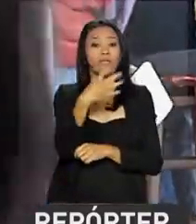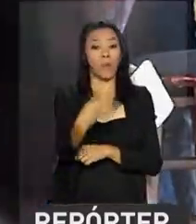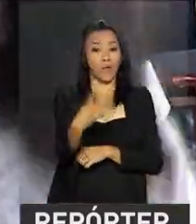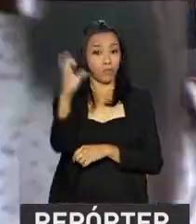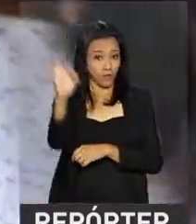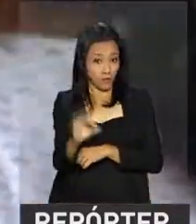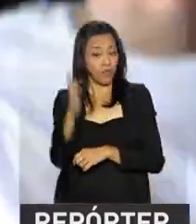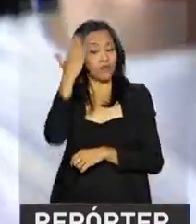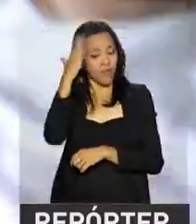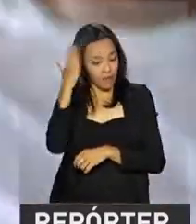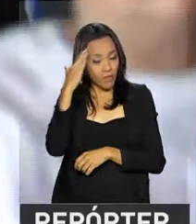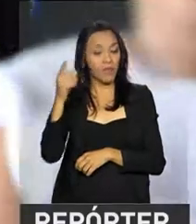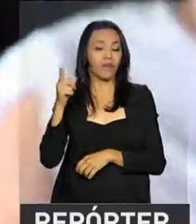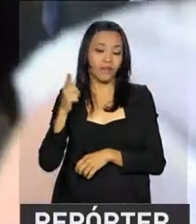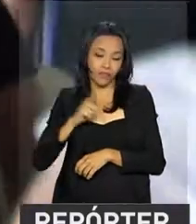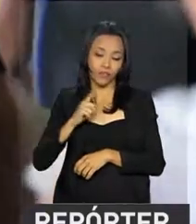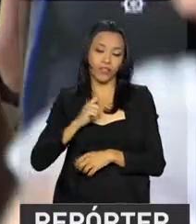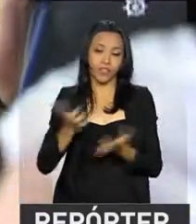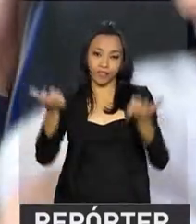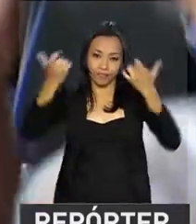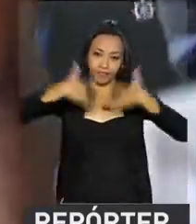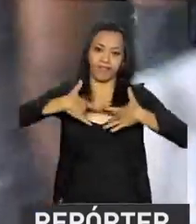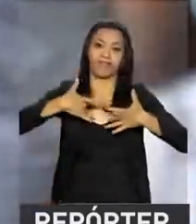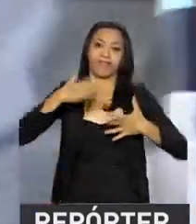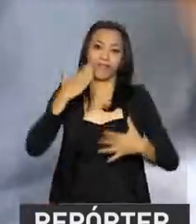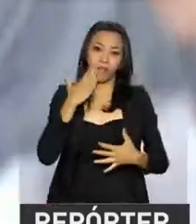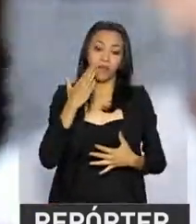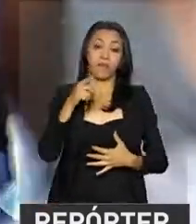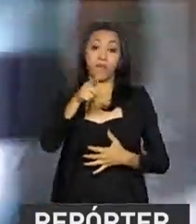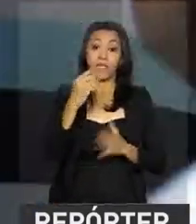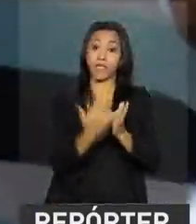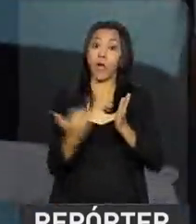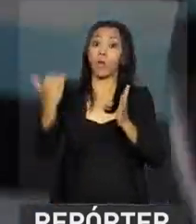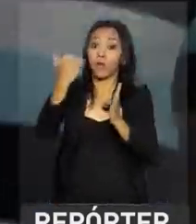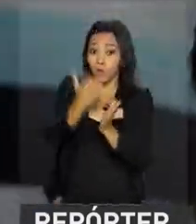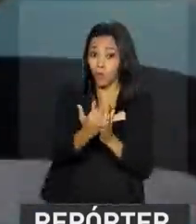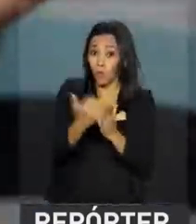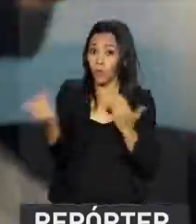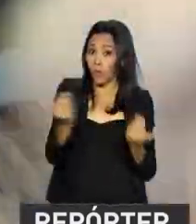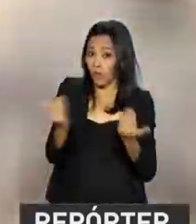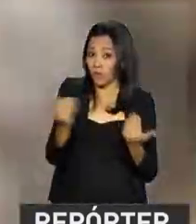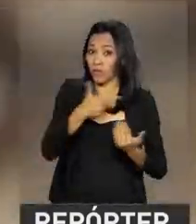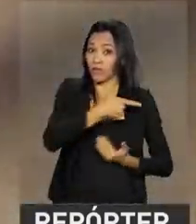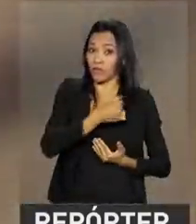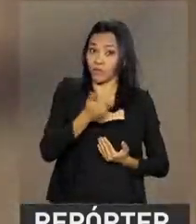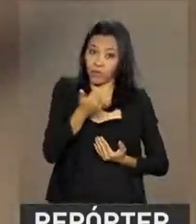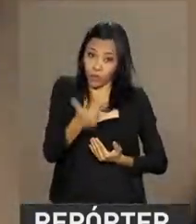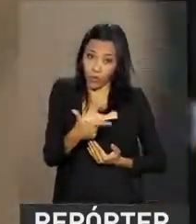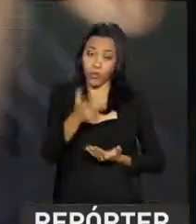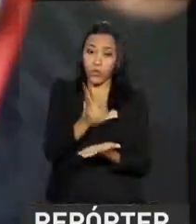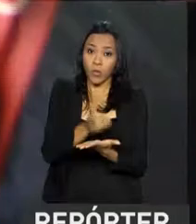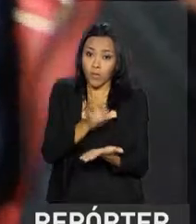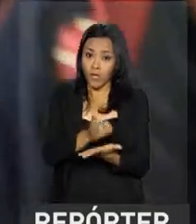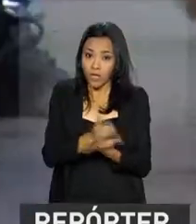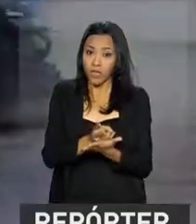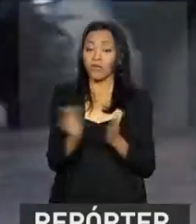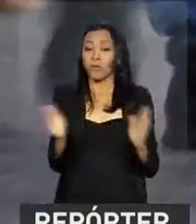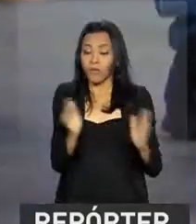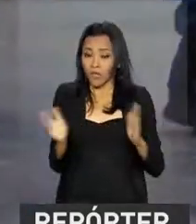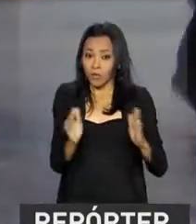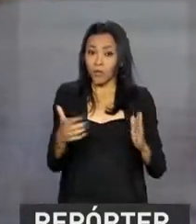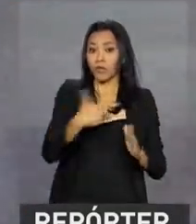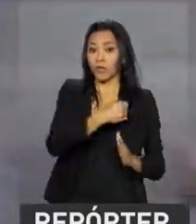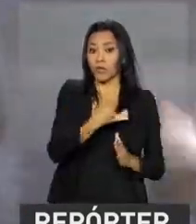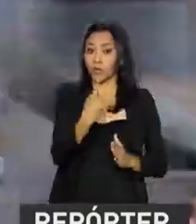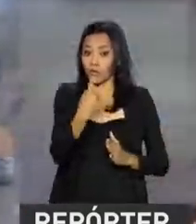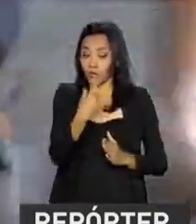que estavam infectadas, alta de 18% em relação a 2012. No mesmo período, de 2012 a